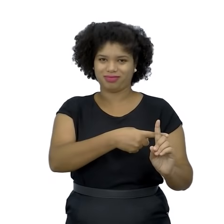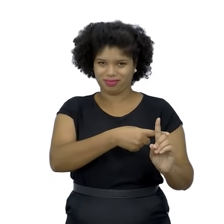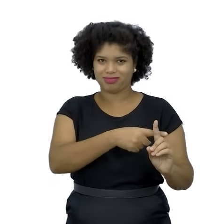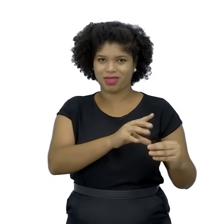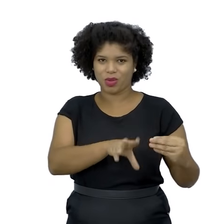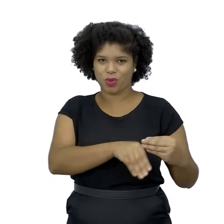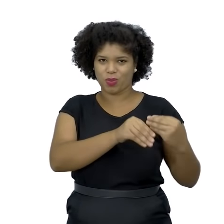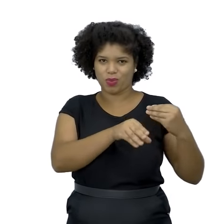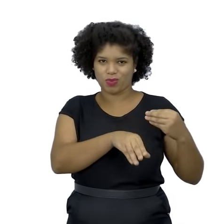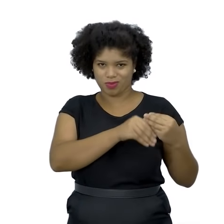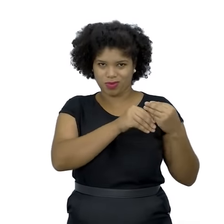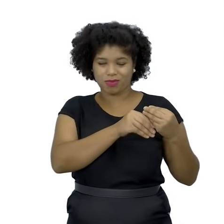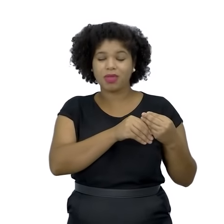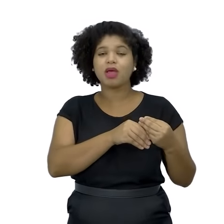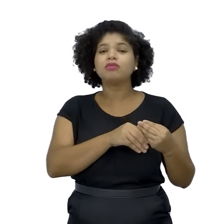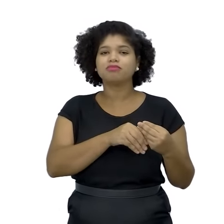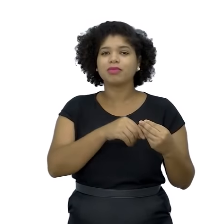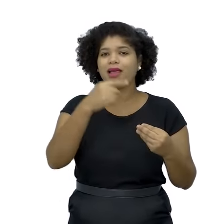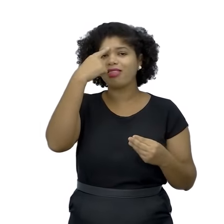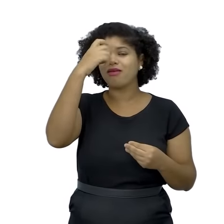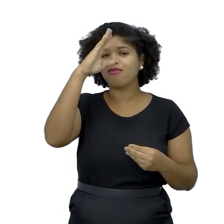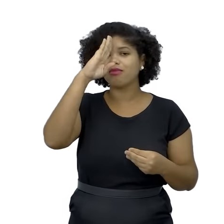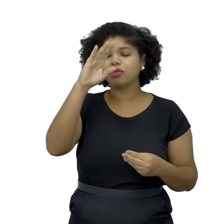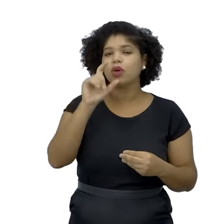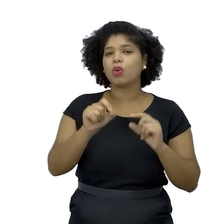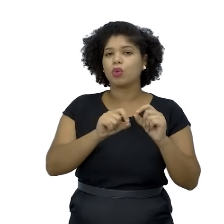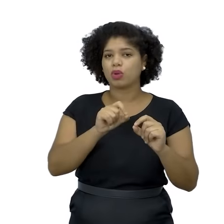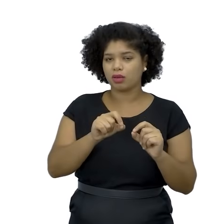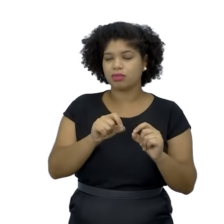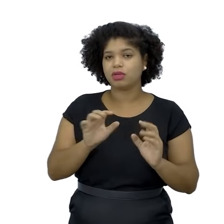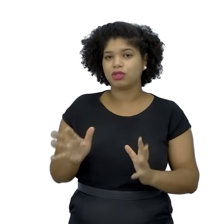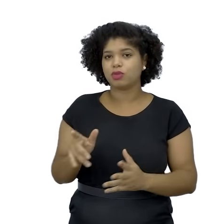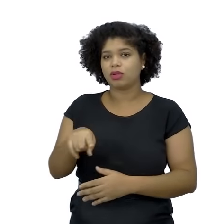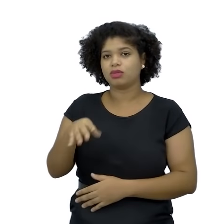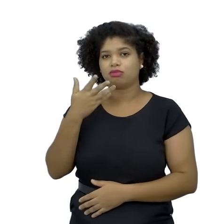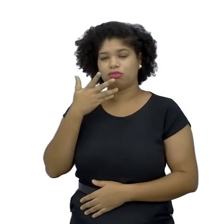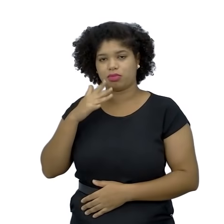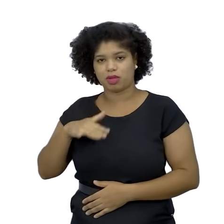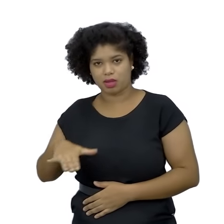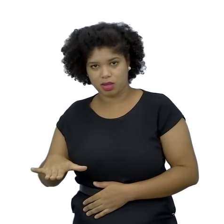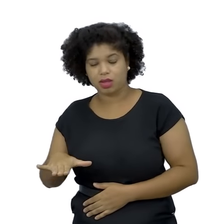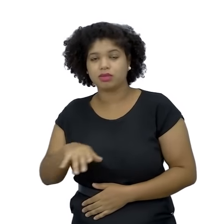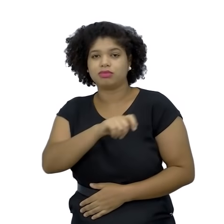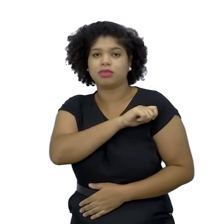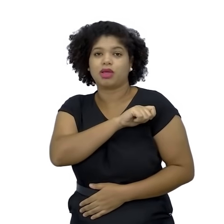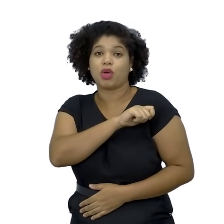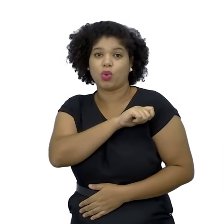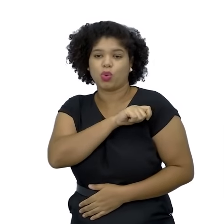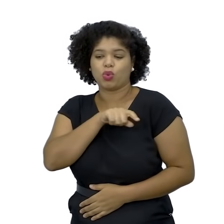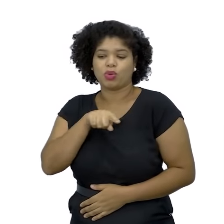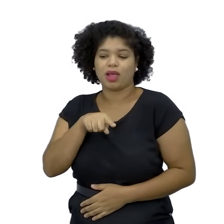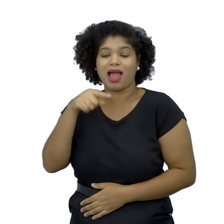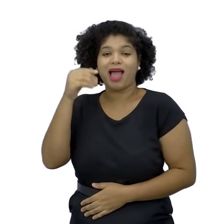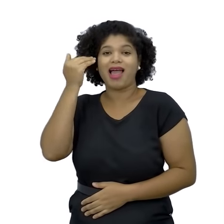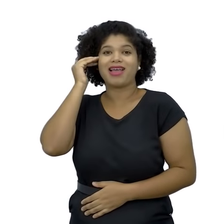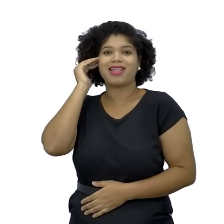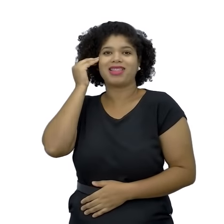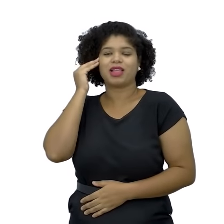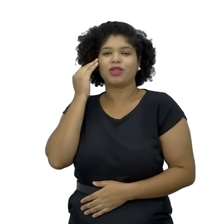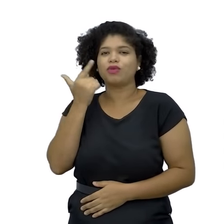com as ideias que veremos aqui, é de composição e de transformação.